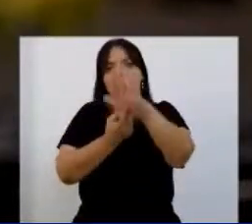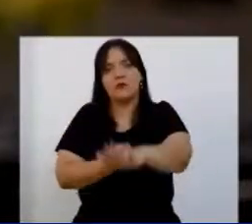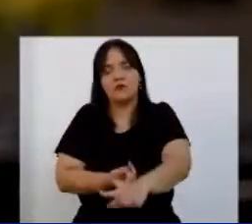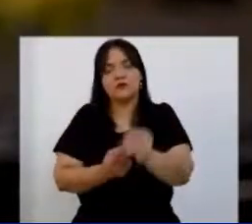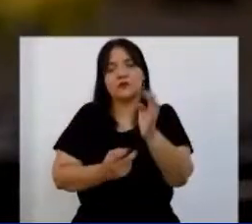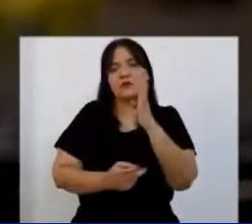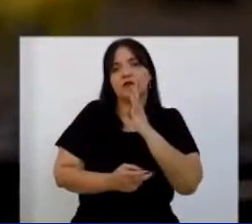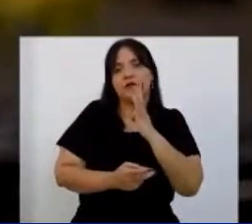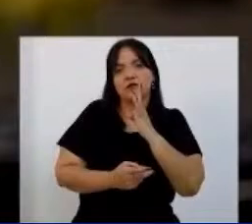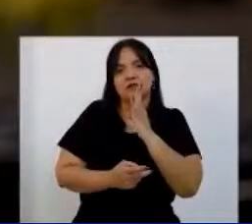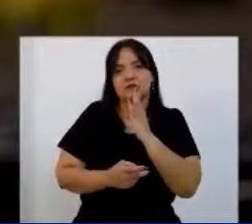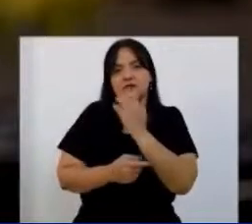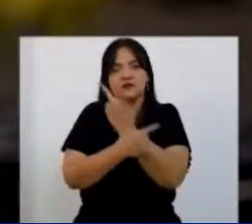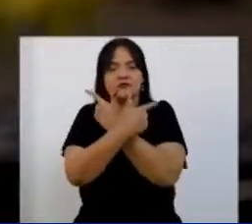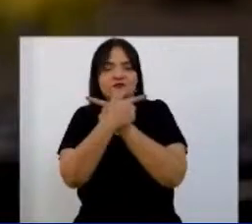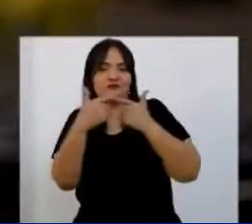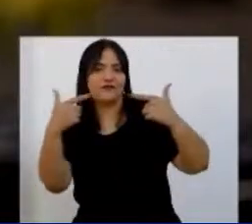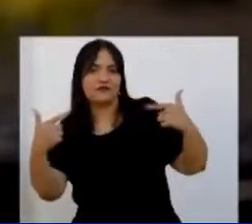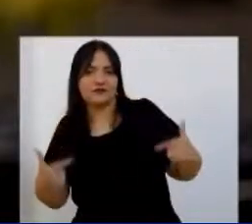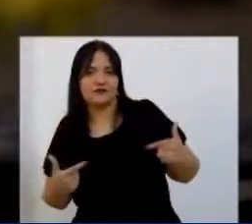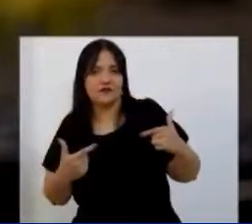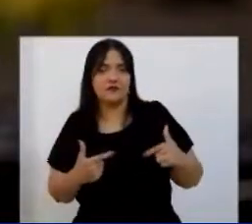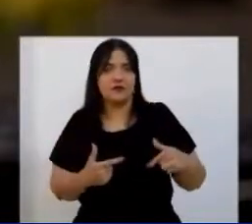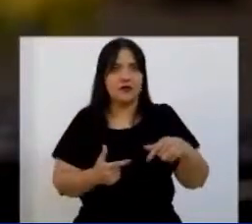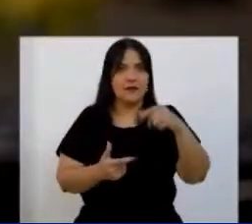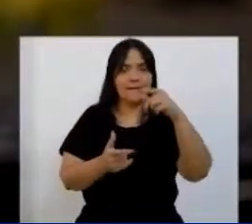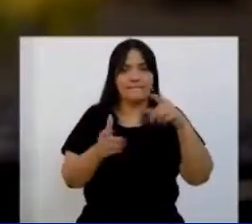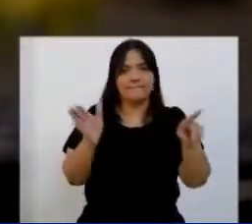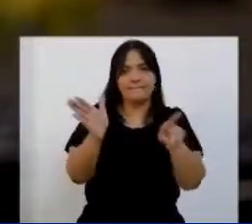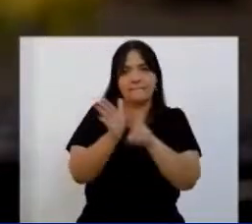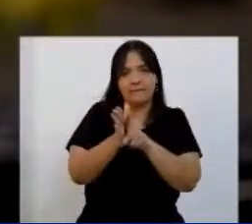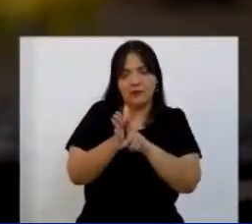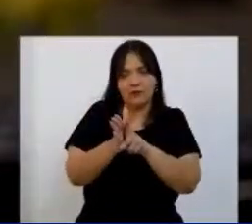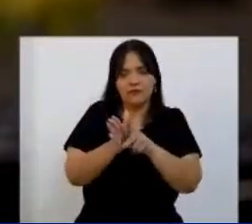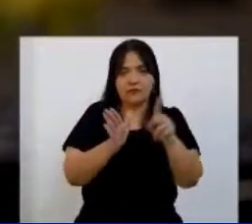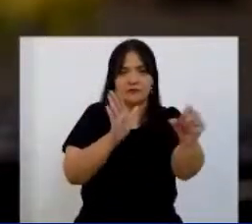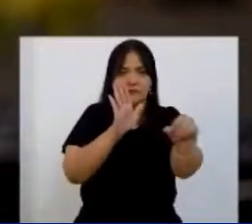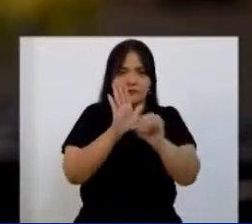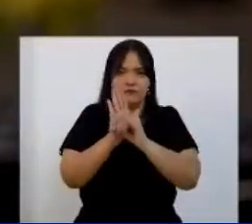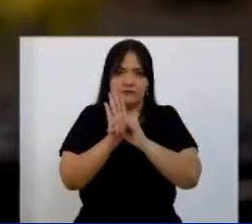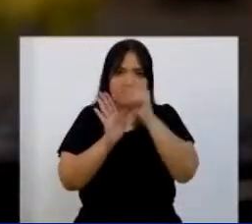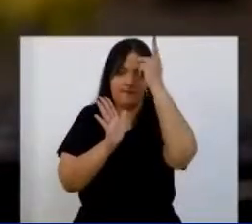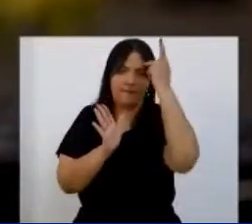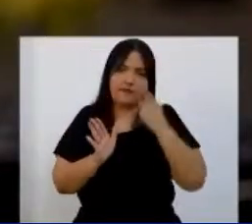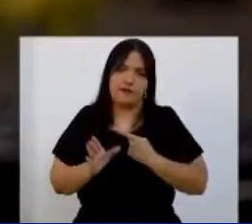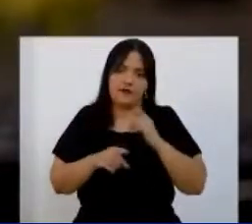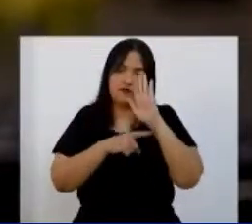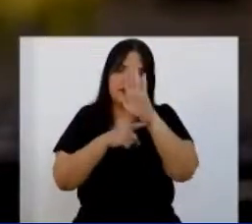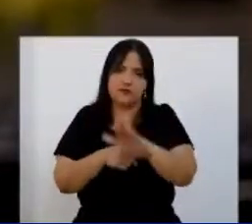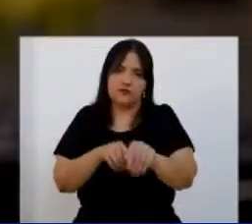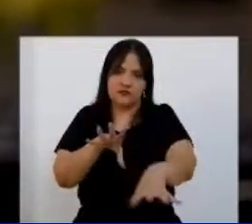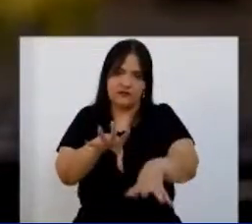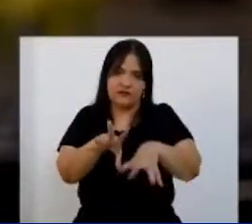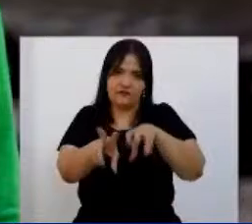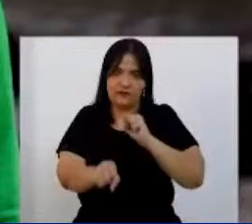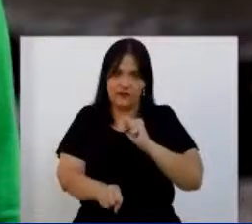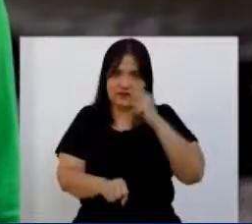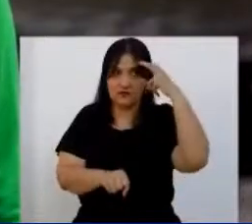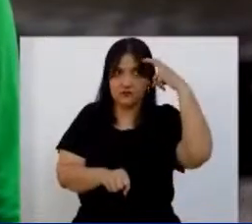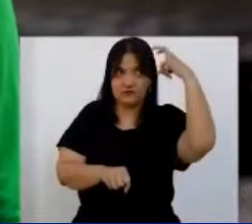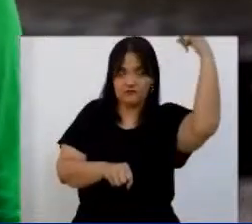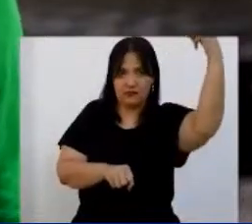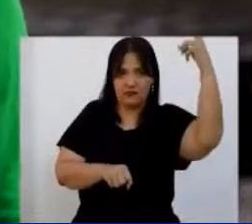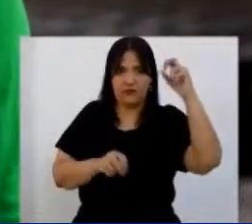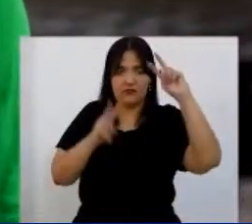população conhecimento, lazer e identificação pessoal, contribuindo para a formação intelectual e humana.